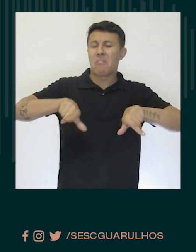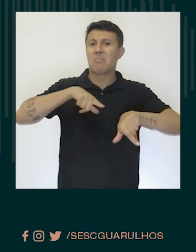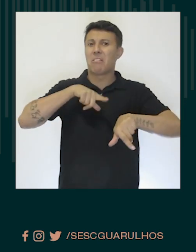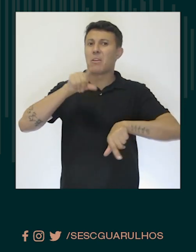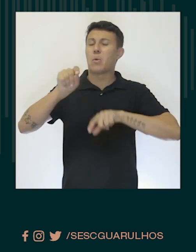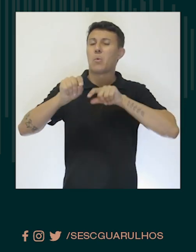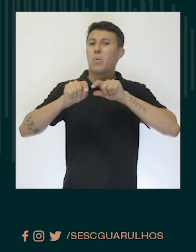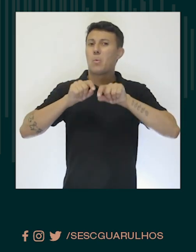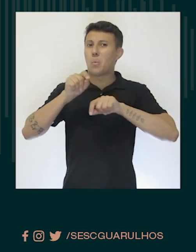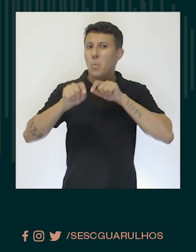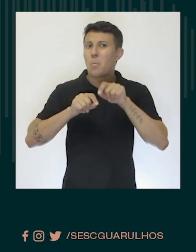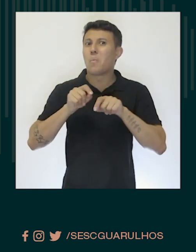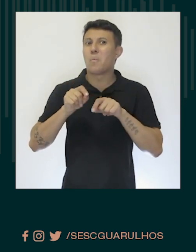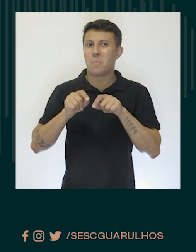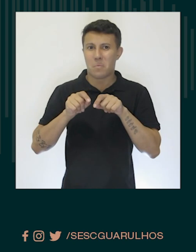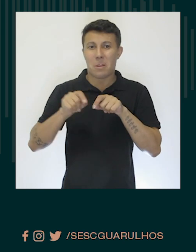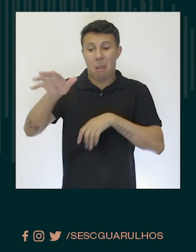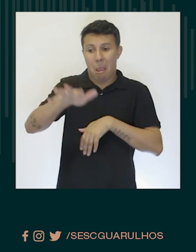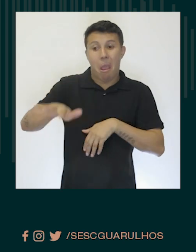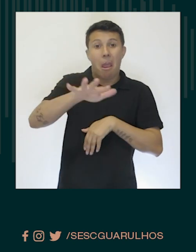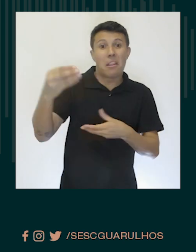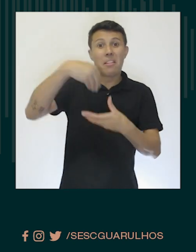das áreas da arte. Nós temos